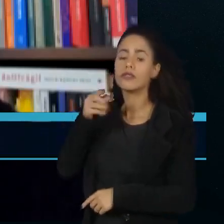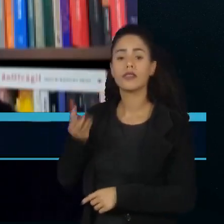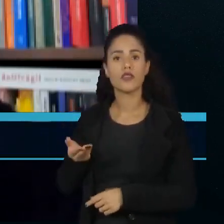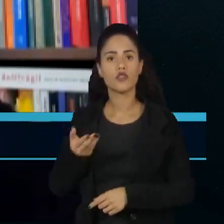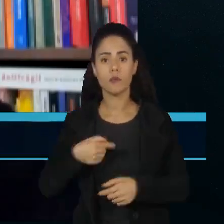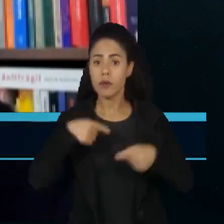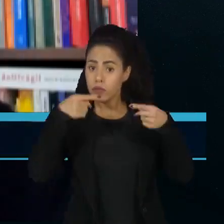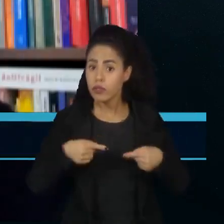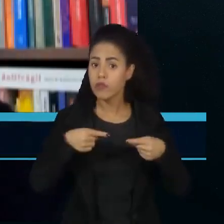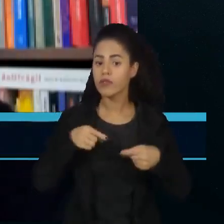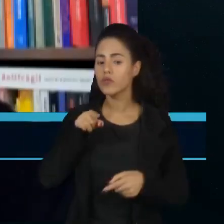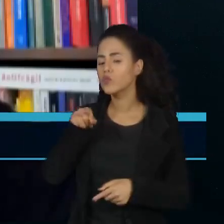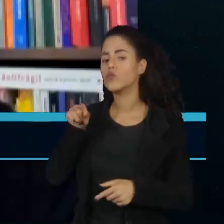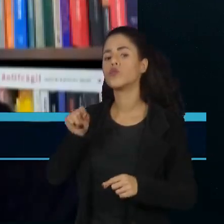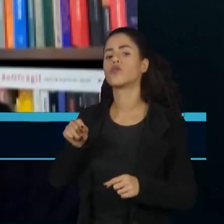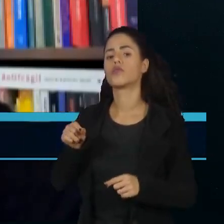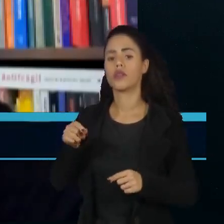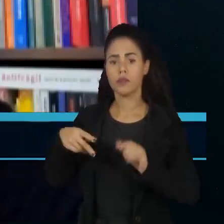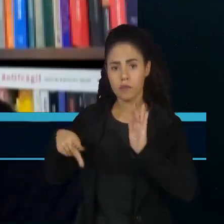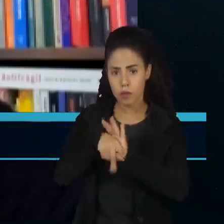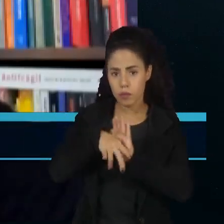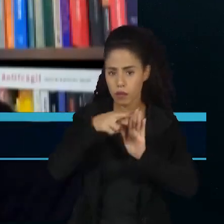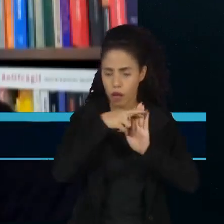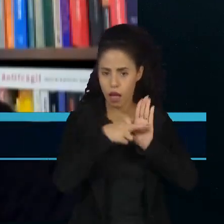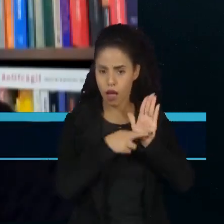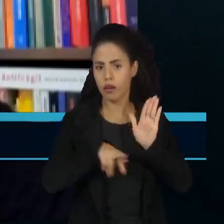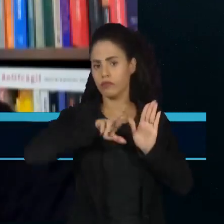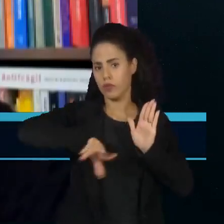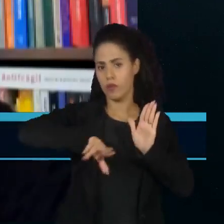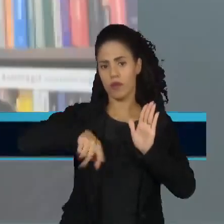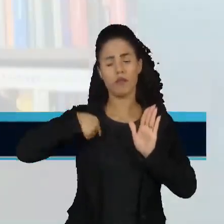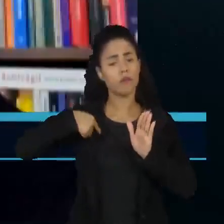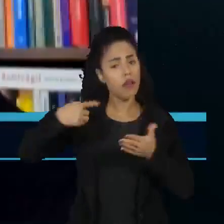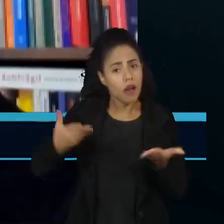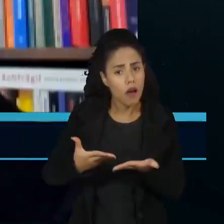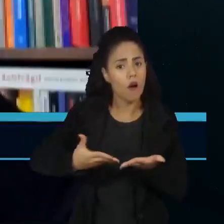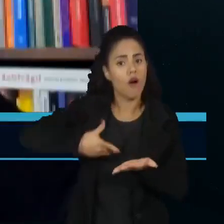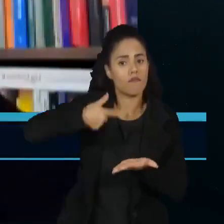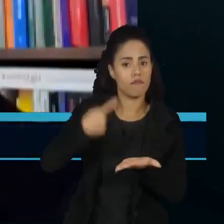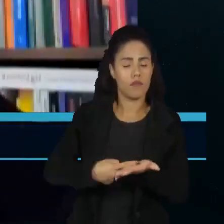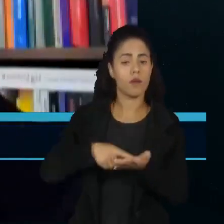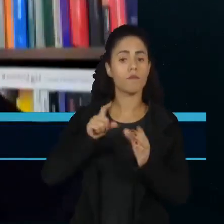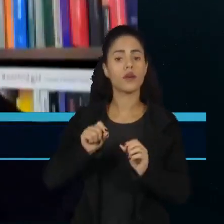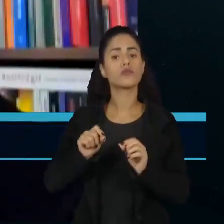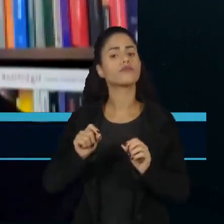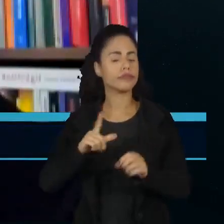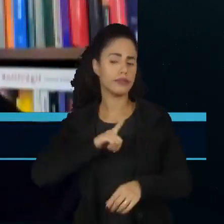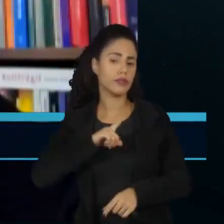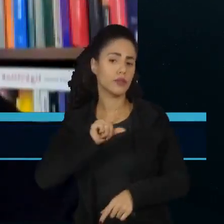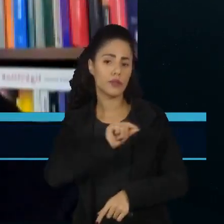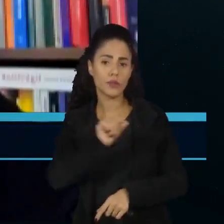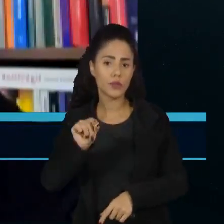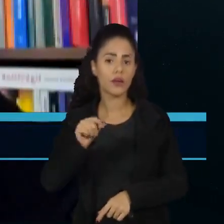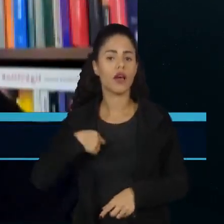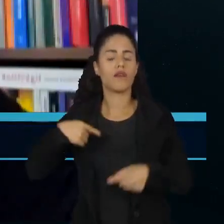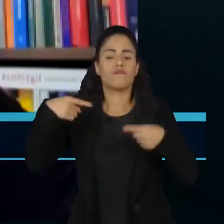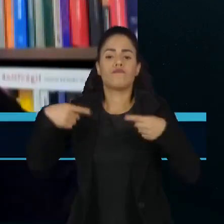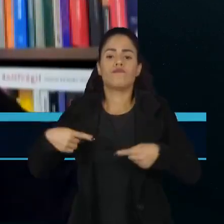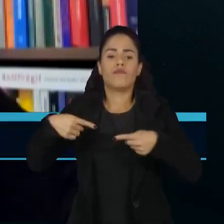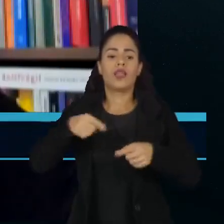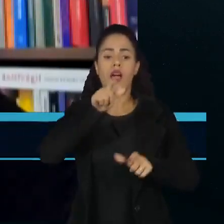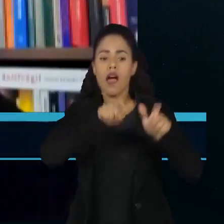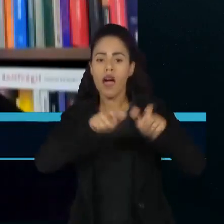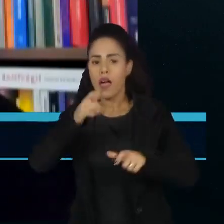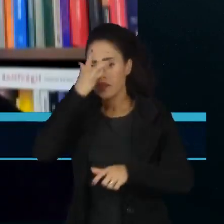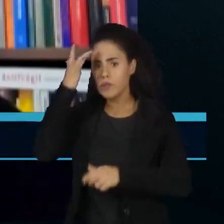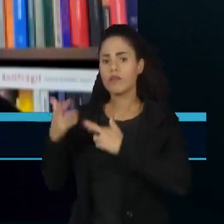não tratado especificamente pela regra né eleitoral O que representa também um desafio de quem é que eu